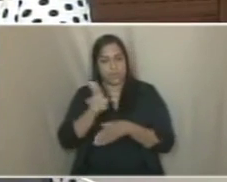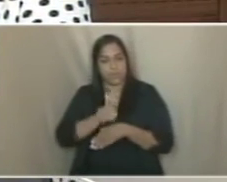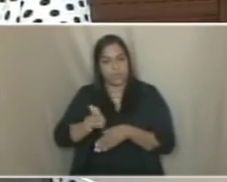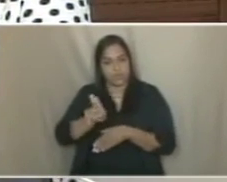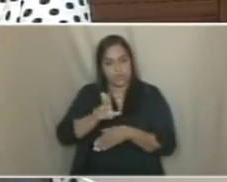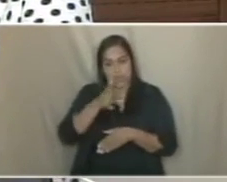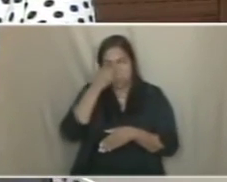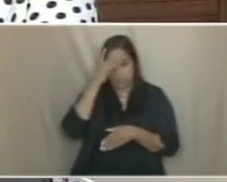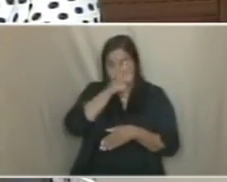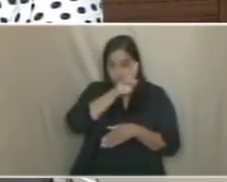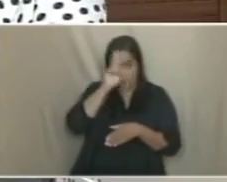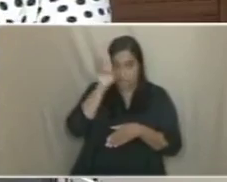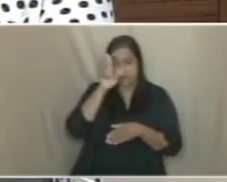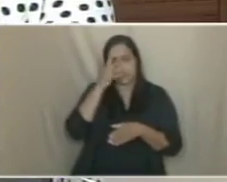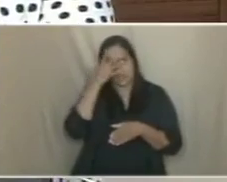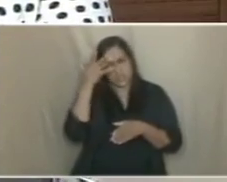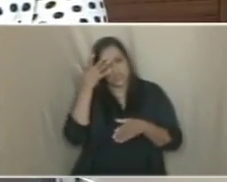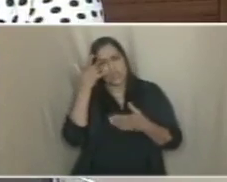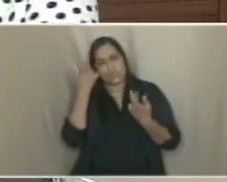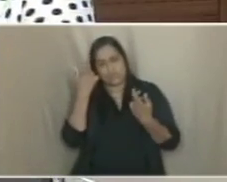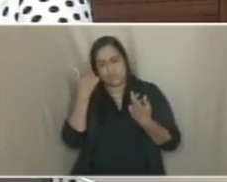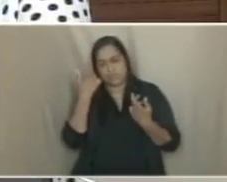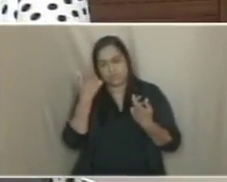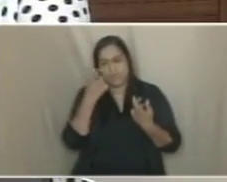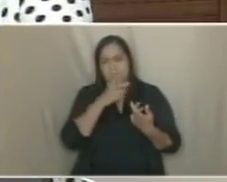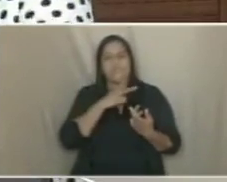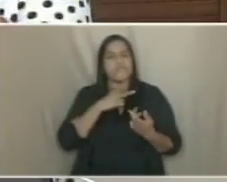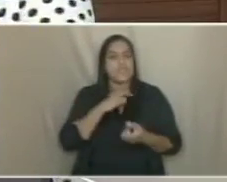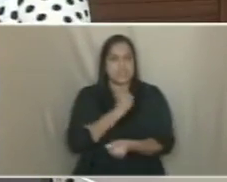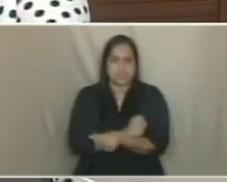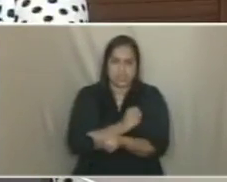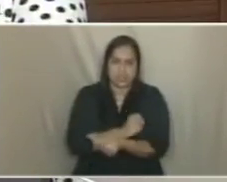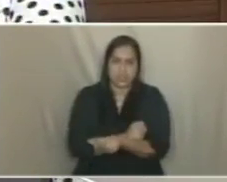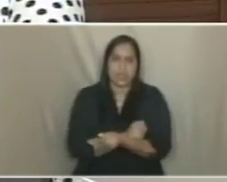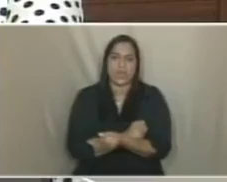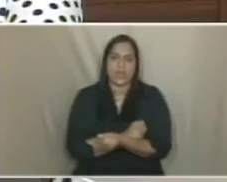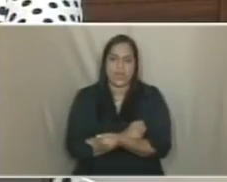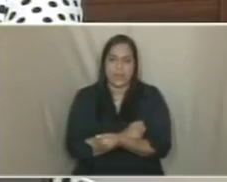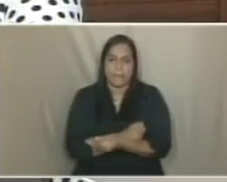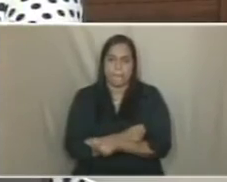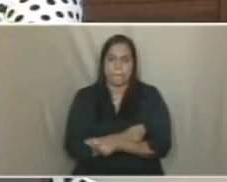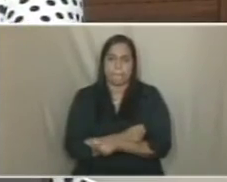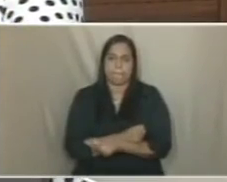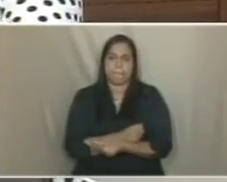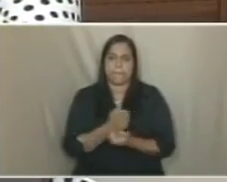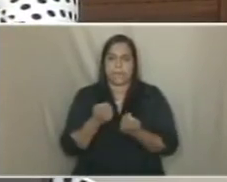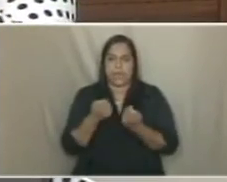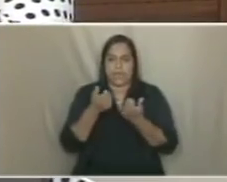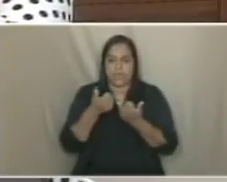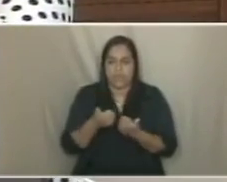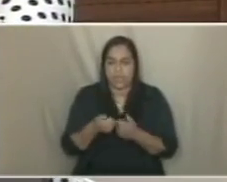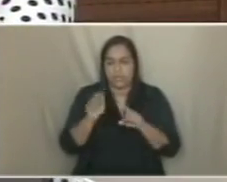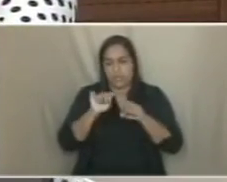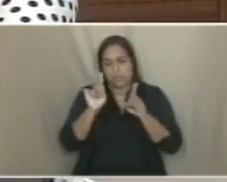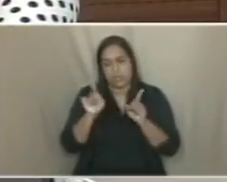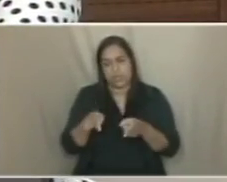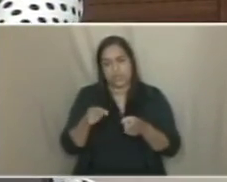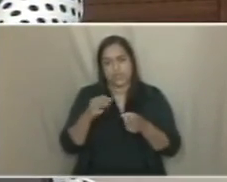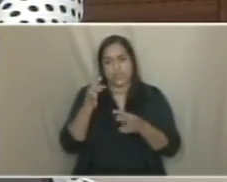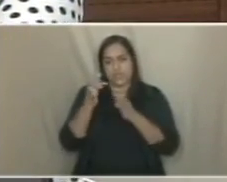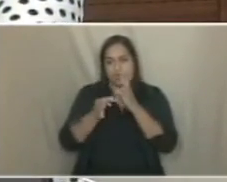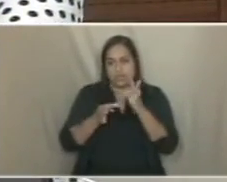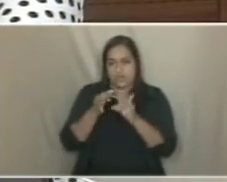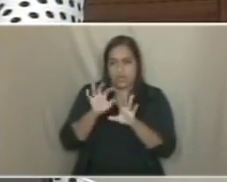do usuário eo dependente de drogas na comunidade terapêutica acolhedora caracteriza-se por oferta de projetos terapêuticos